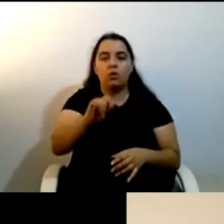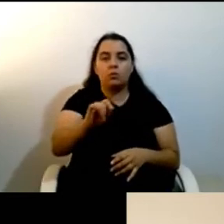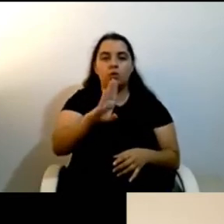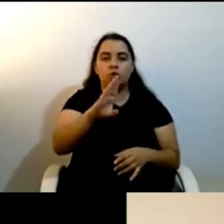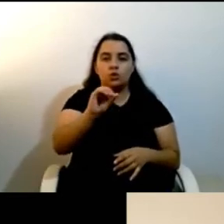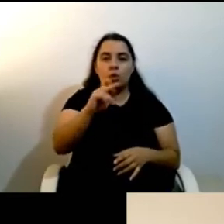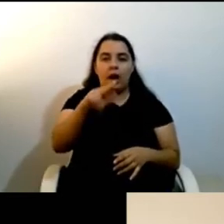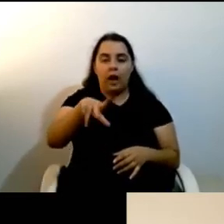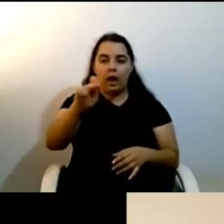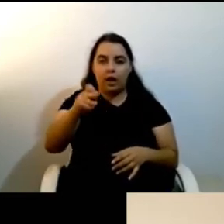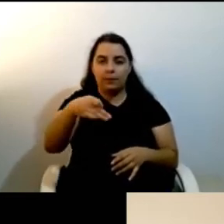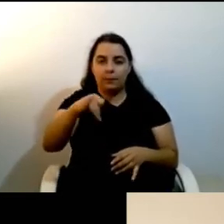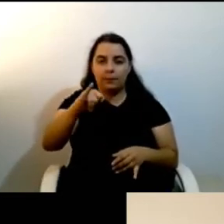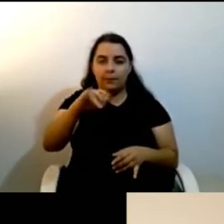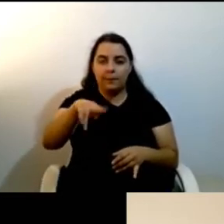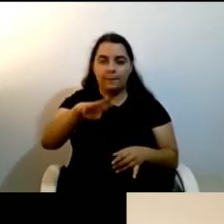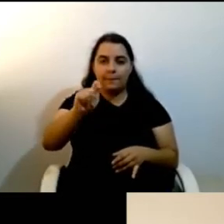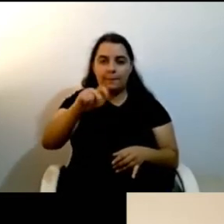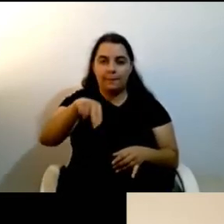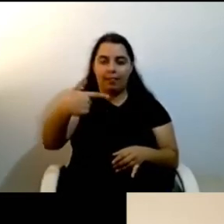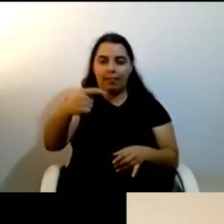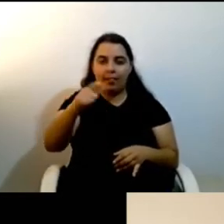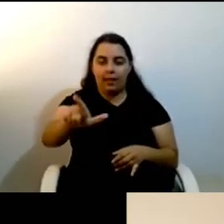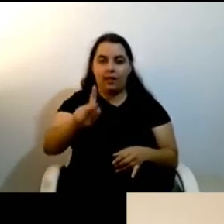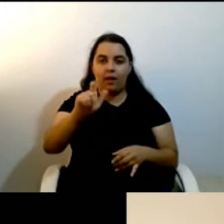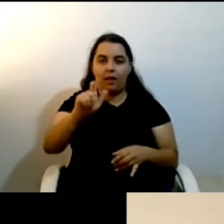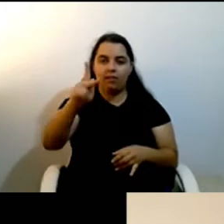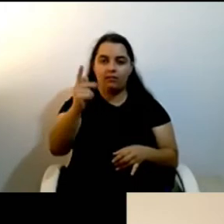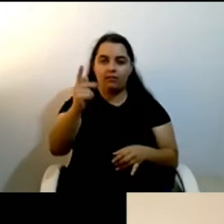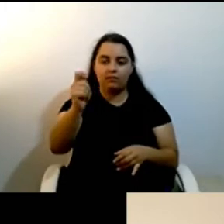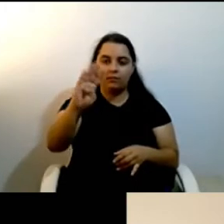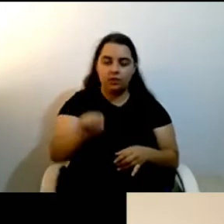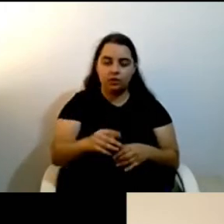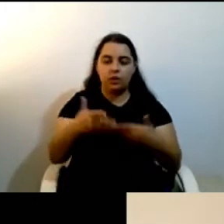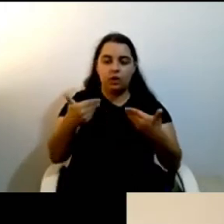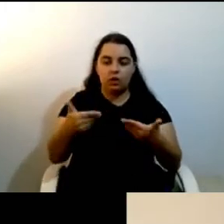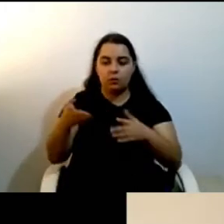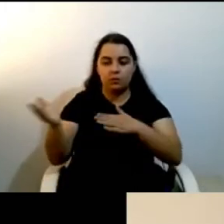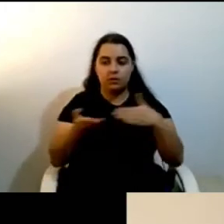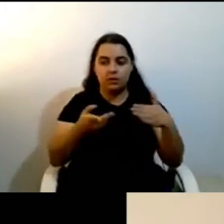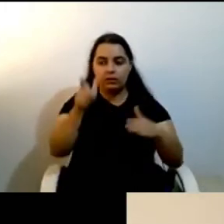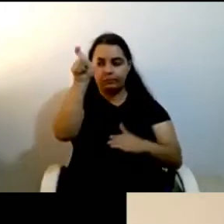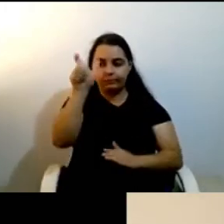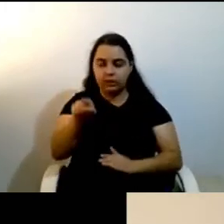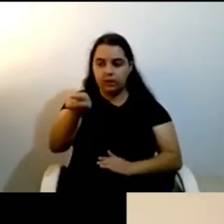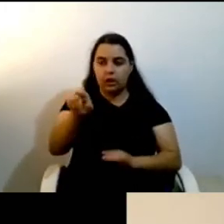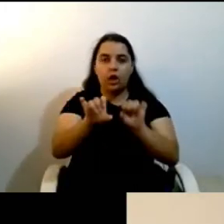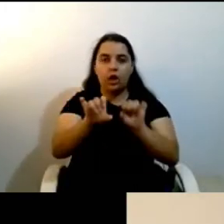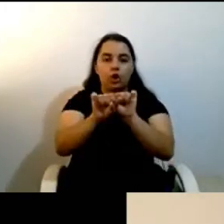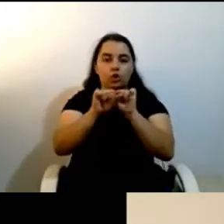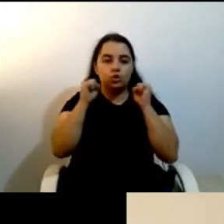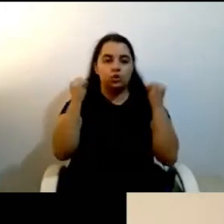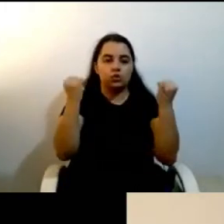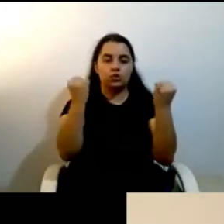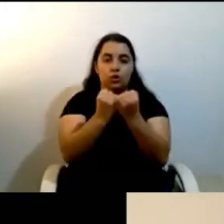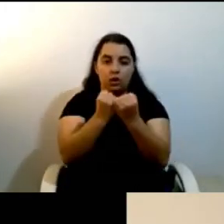bom dia. Olá, bom dia. Portanto, passo a apresentá-la. É socióloga, tem um doutoramento